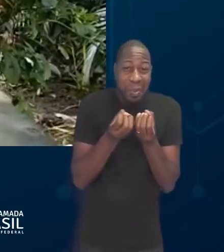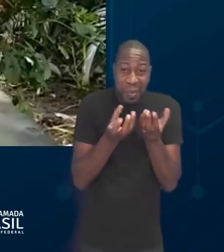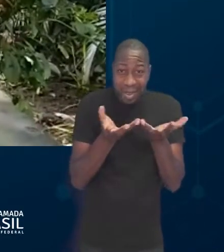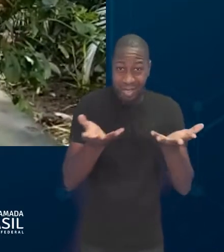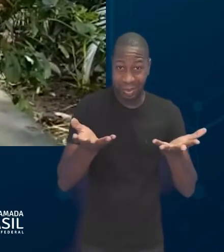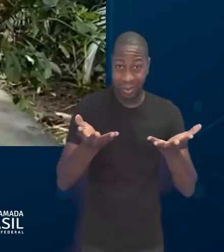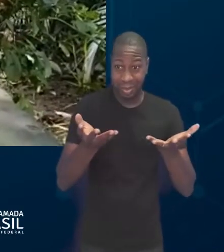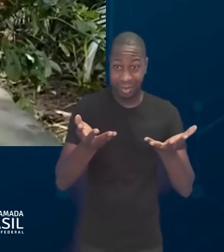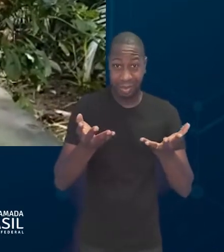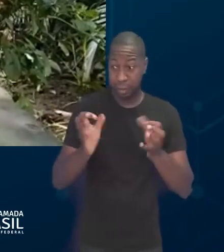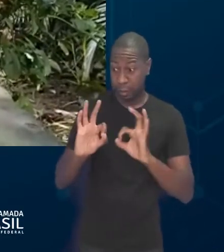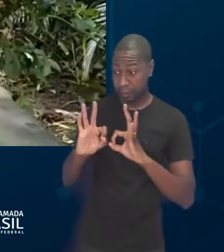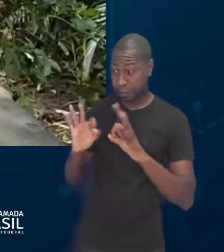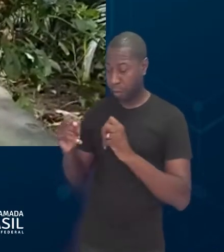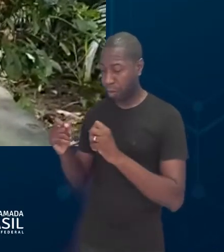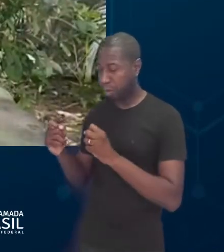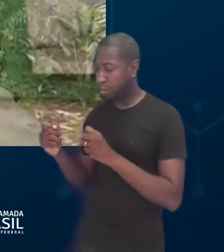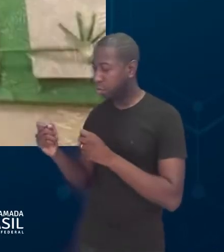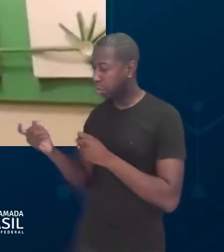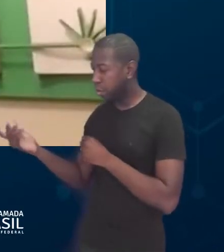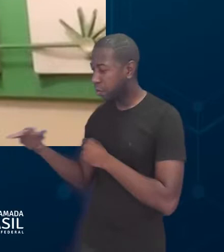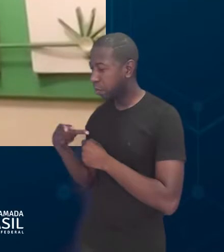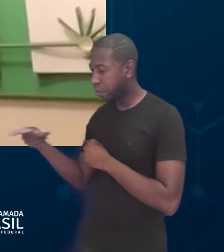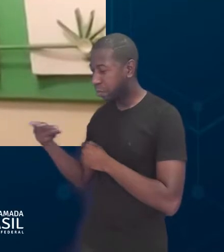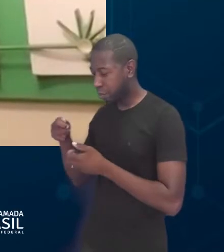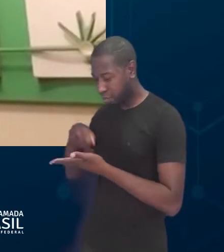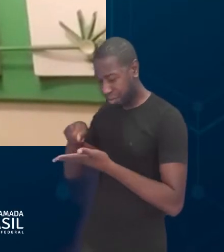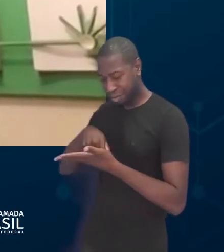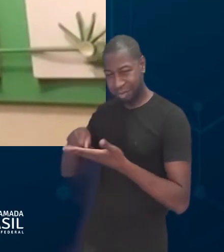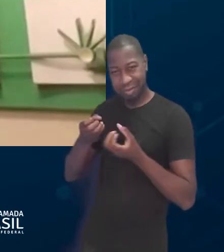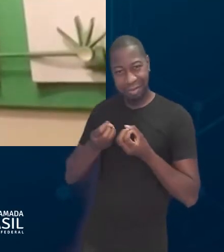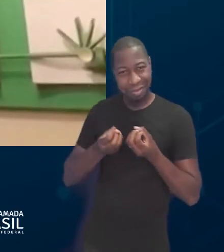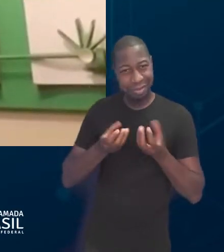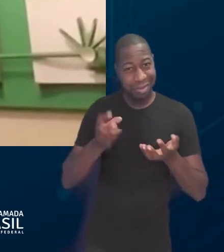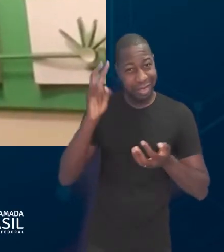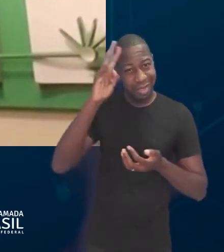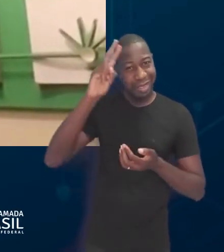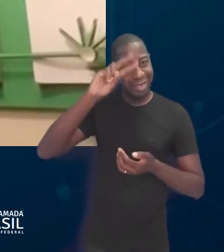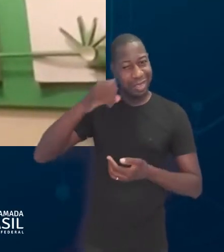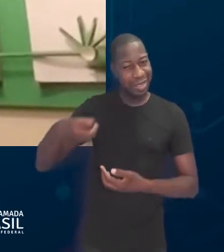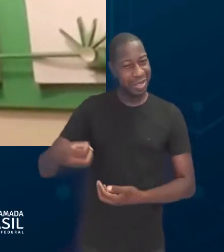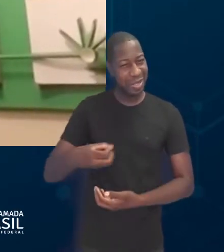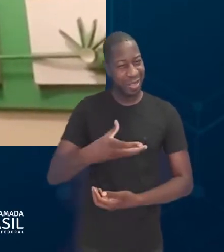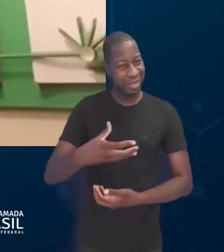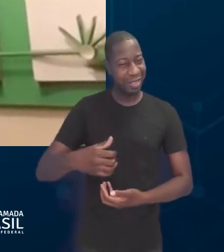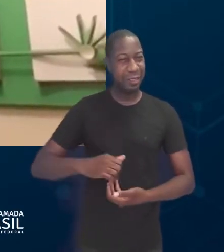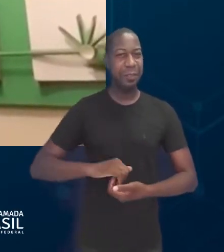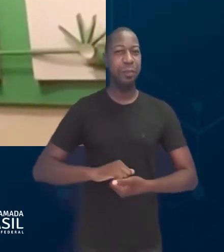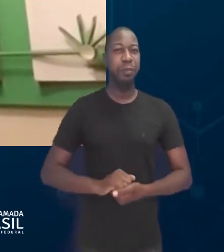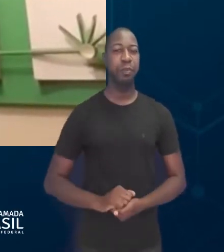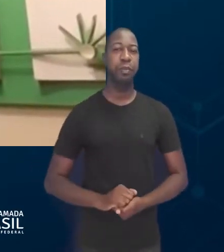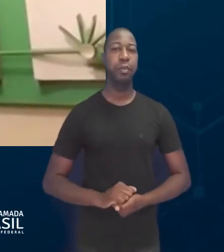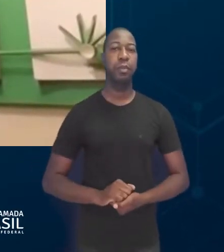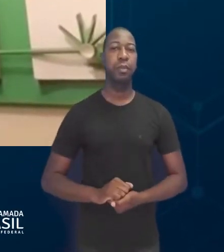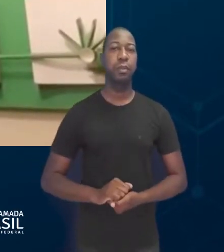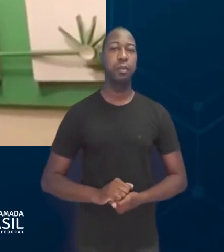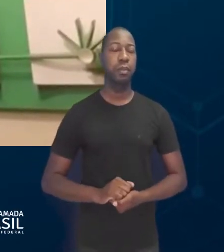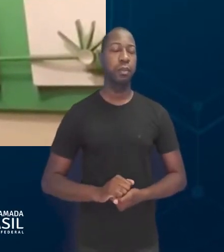escrevemos juntos uma nova história. Tenho o maior prazer de falar da